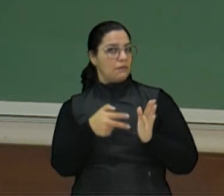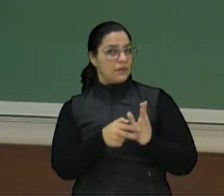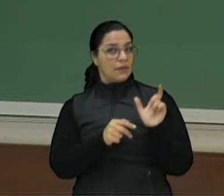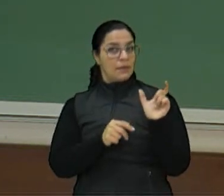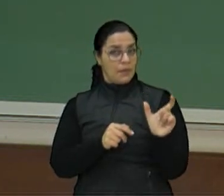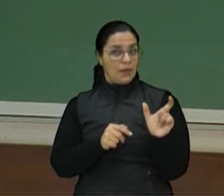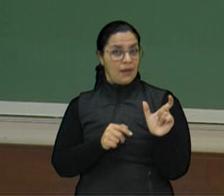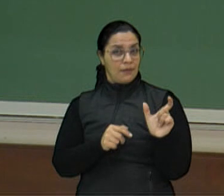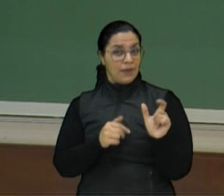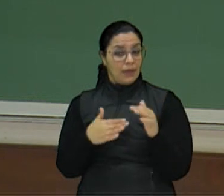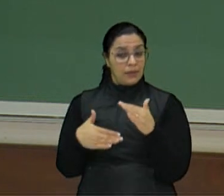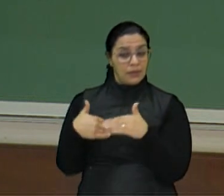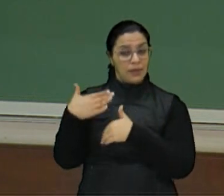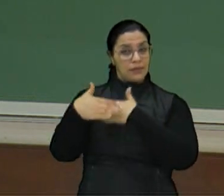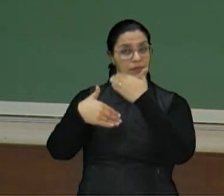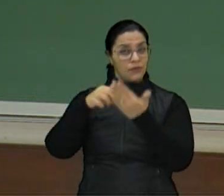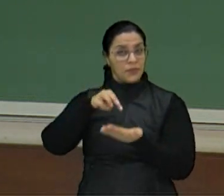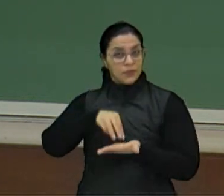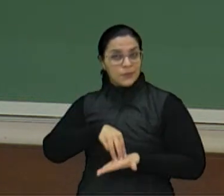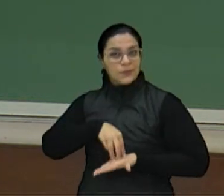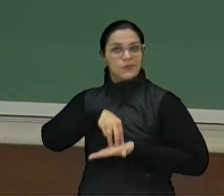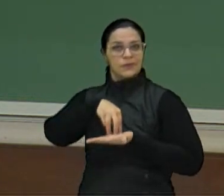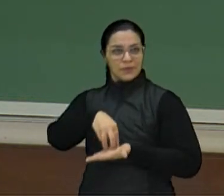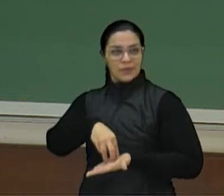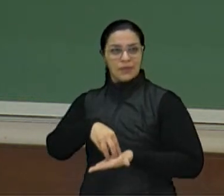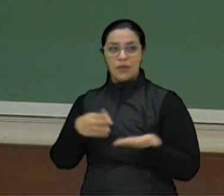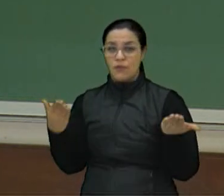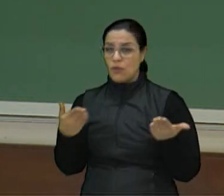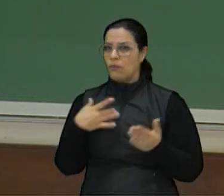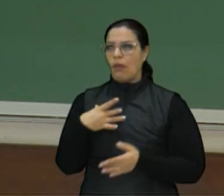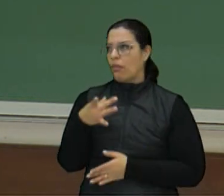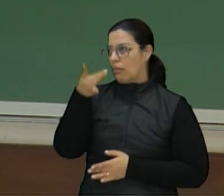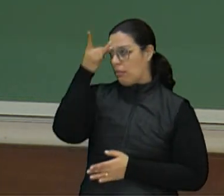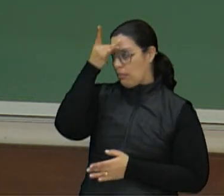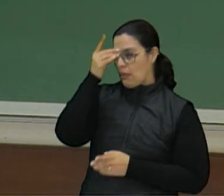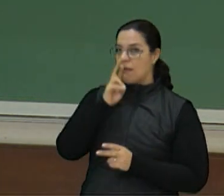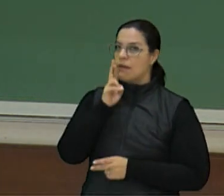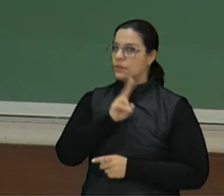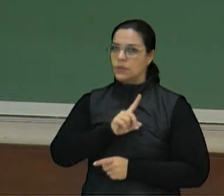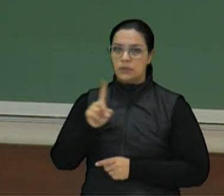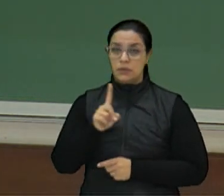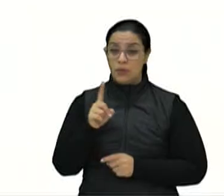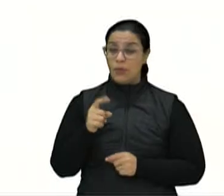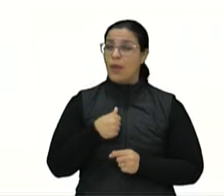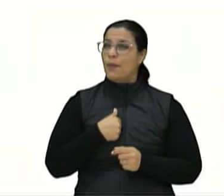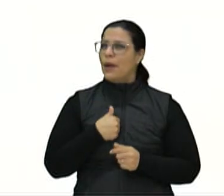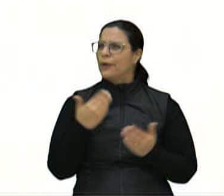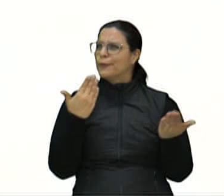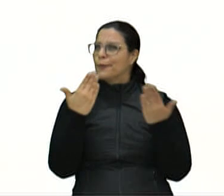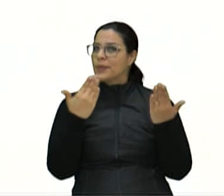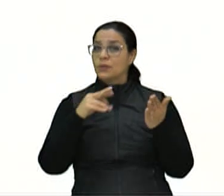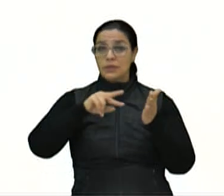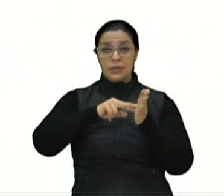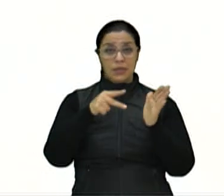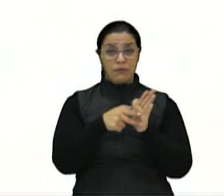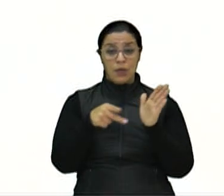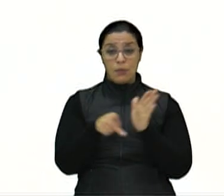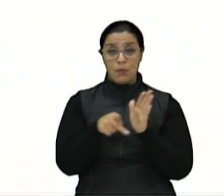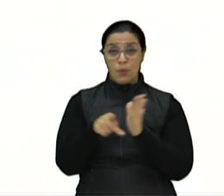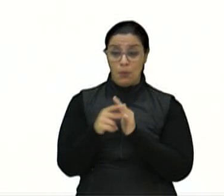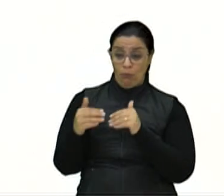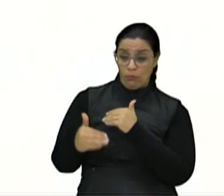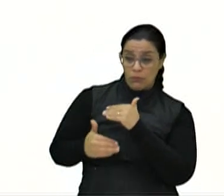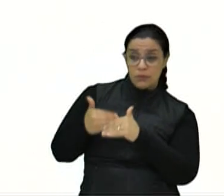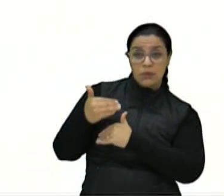Combinado? Desenvolvimento sustentável. Não quero que você decore isso, mas é um parâmetro. O significado de